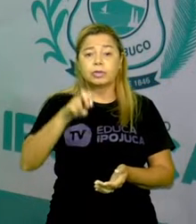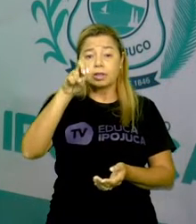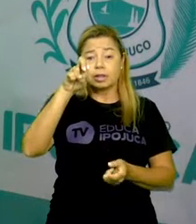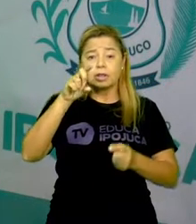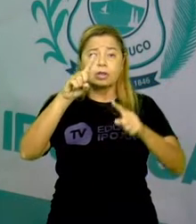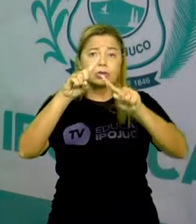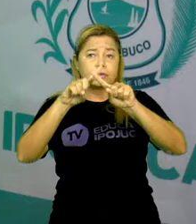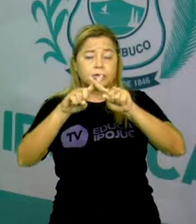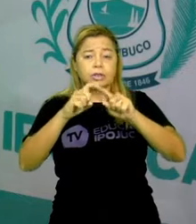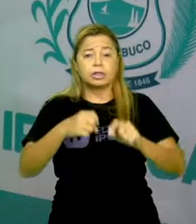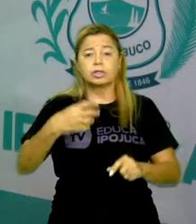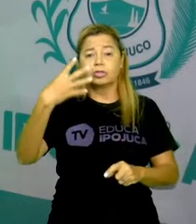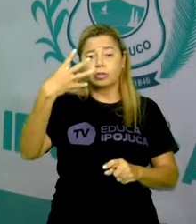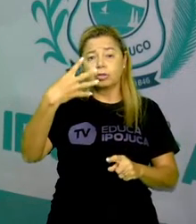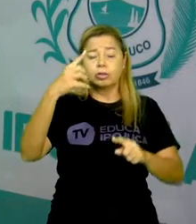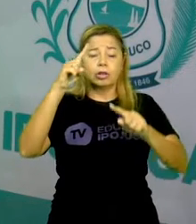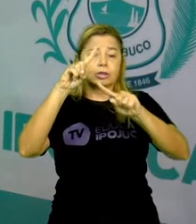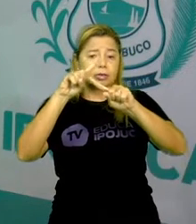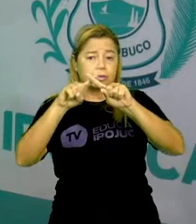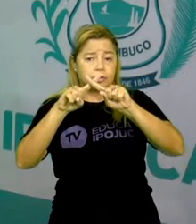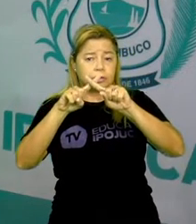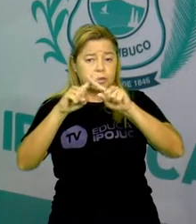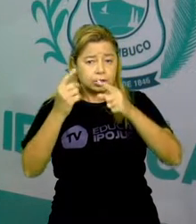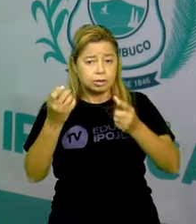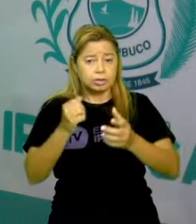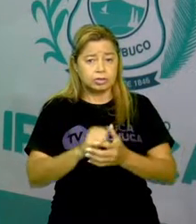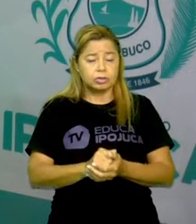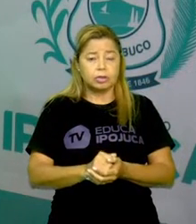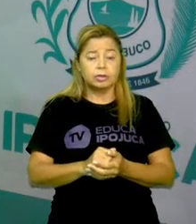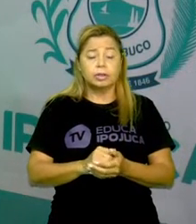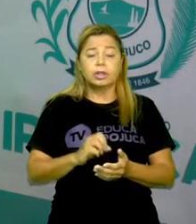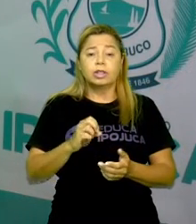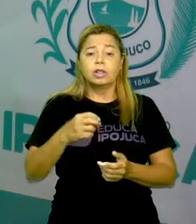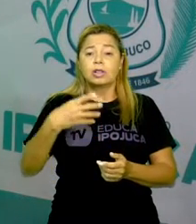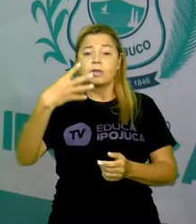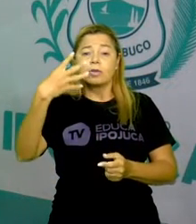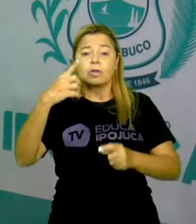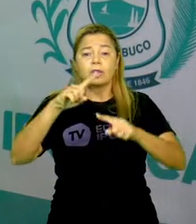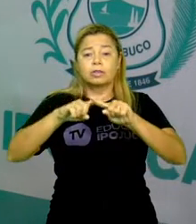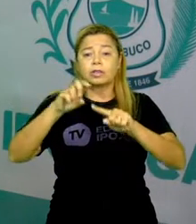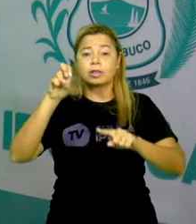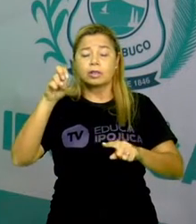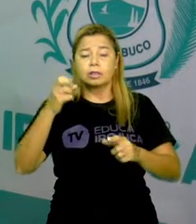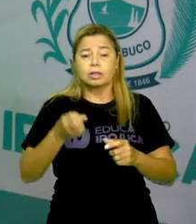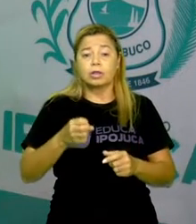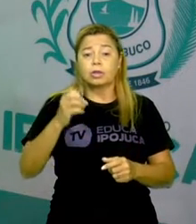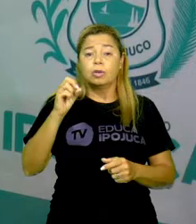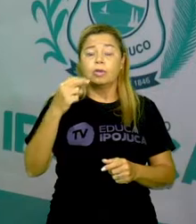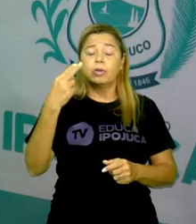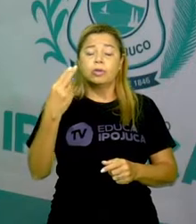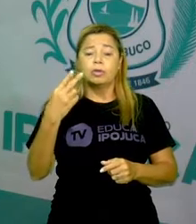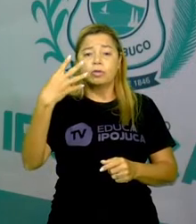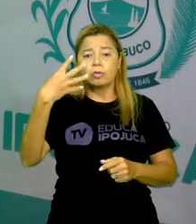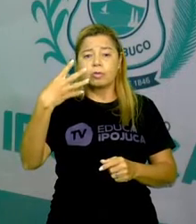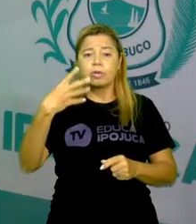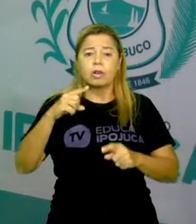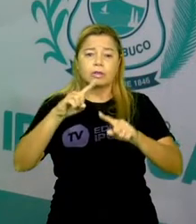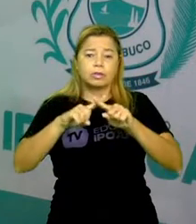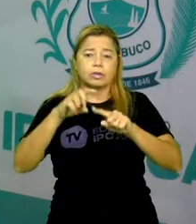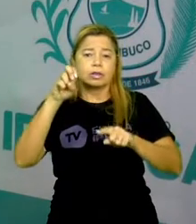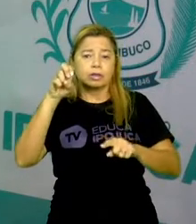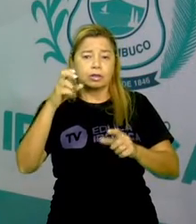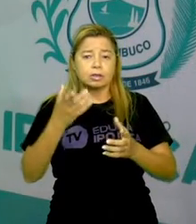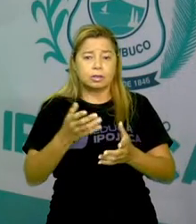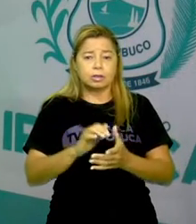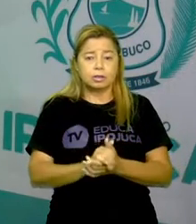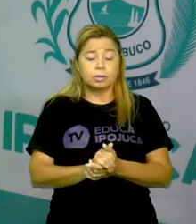vezes, não são apenas 4 vezes 5 ou 5 vezes 4, mas são 4 vezes